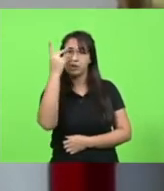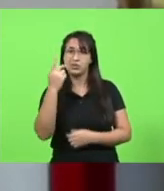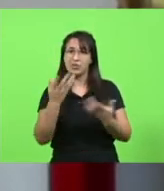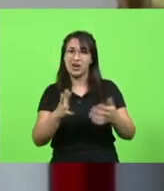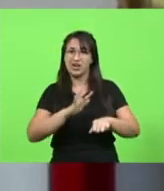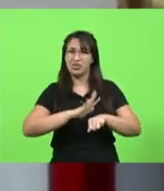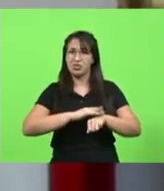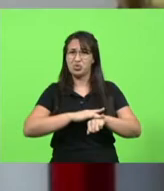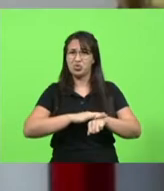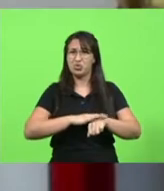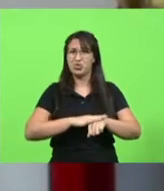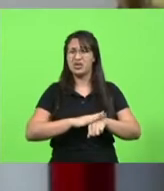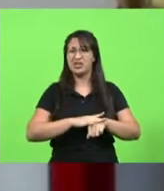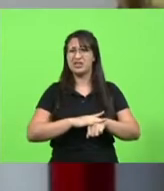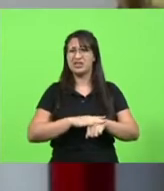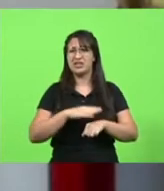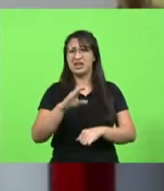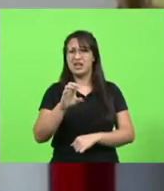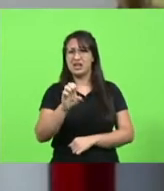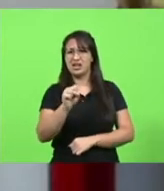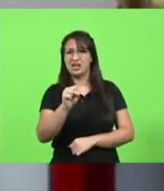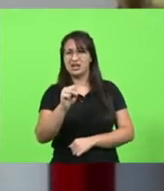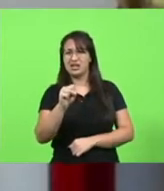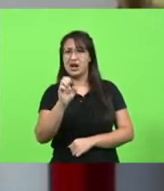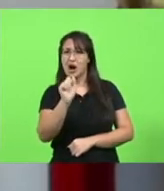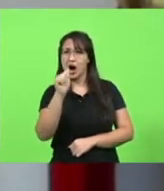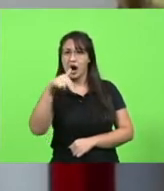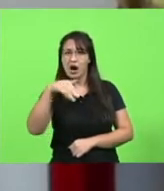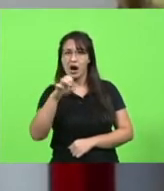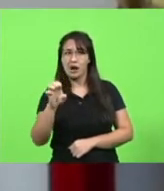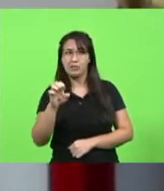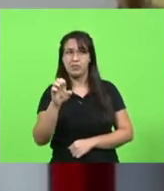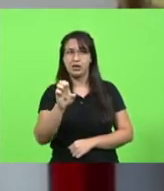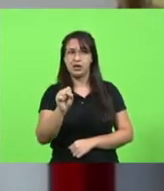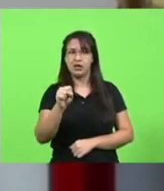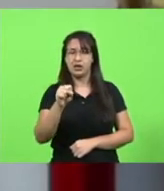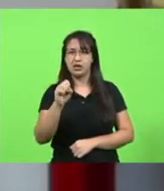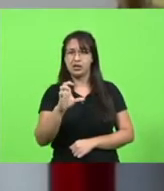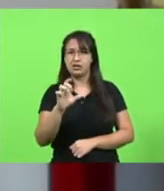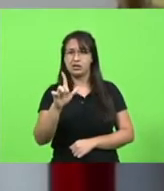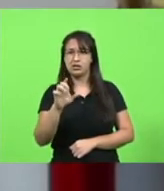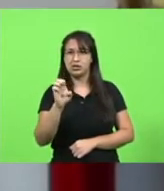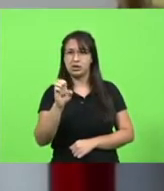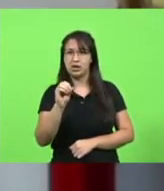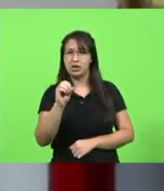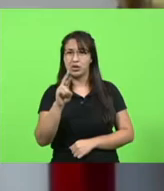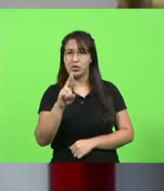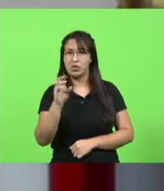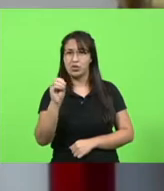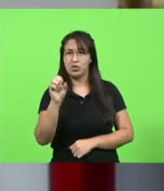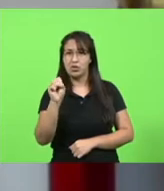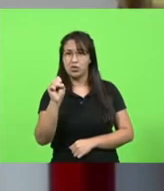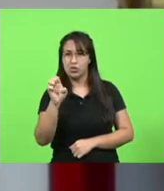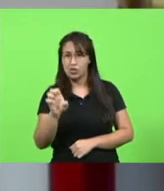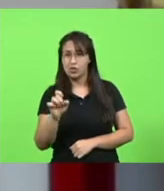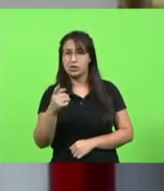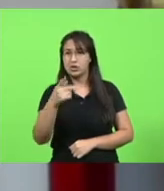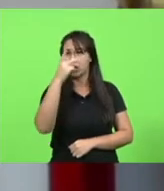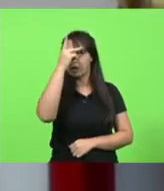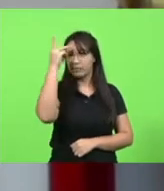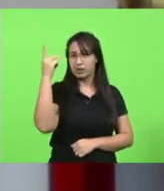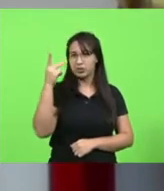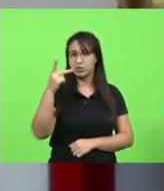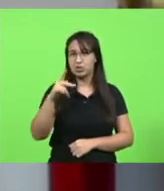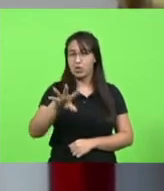esclerose lateral amiotrófica, com AMI, pega uma pessoa com doença neuromuscular, o risco dessa pessoa ao